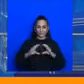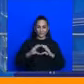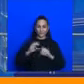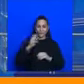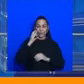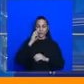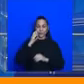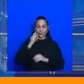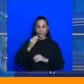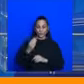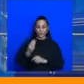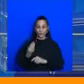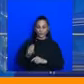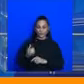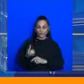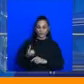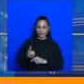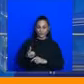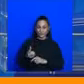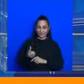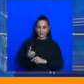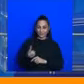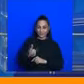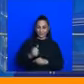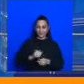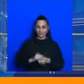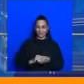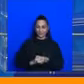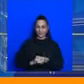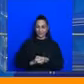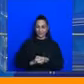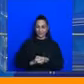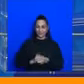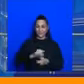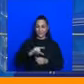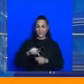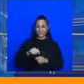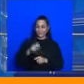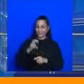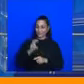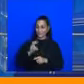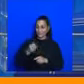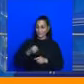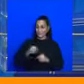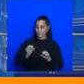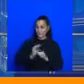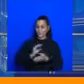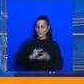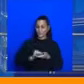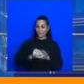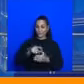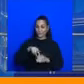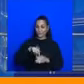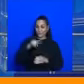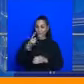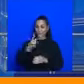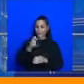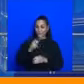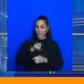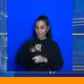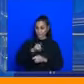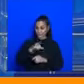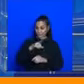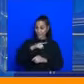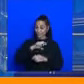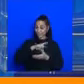Bola rosa número 36. Rosa 36. Foram sorteados 5 números. Faltam 15. Você ainda